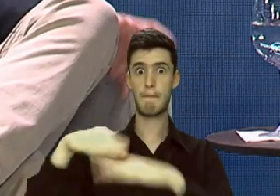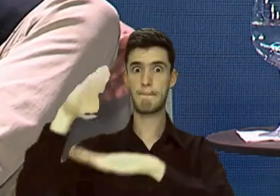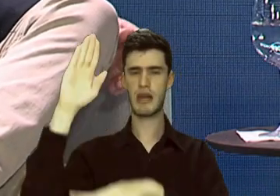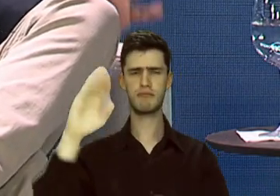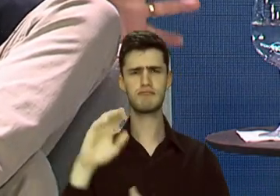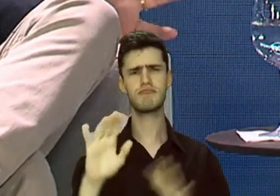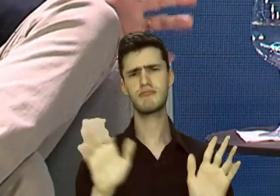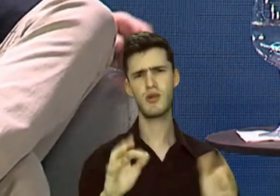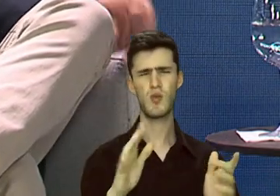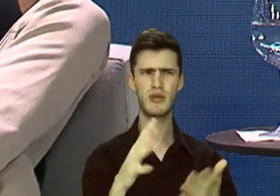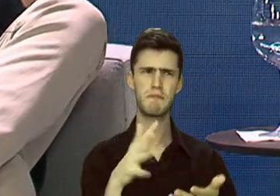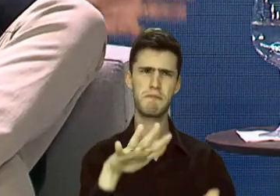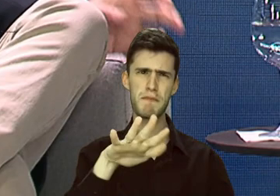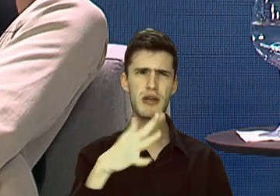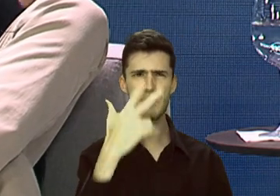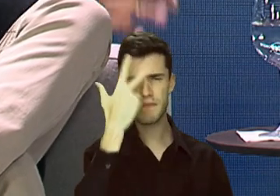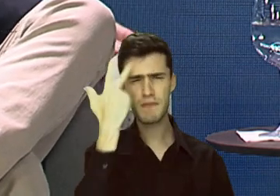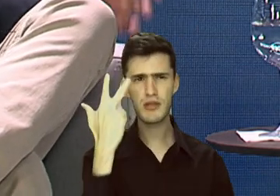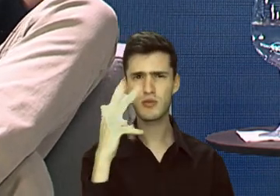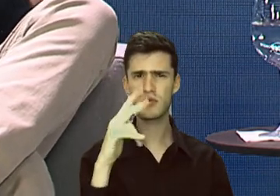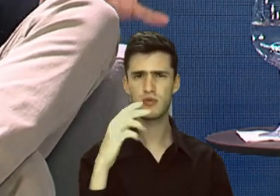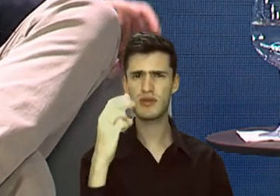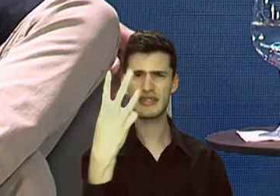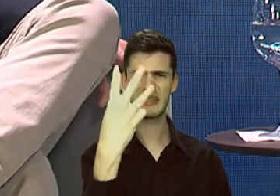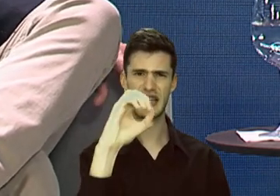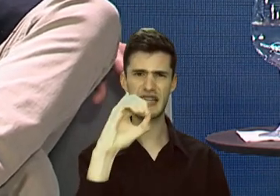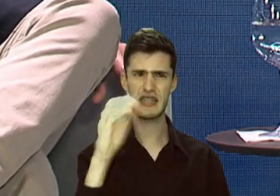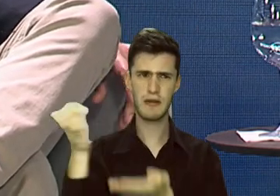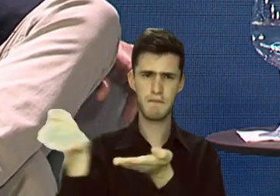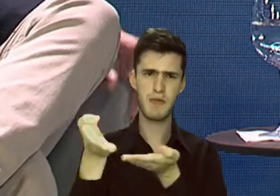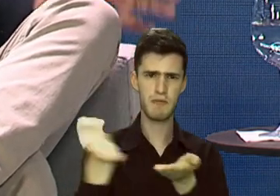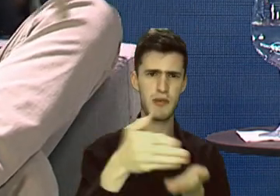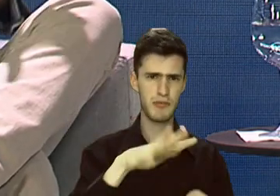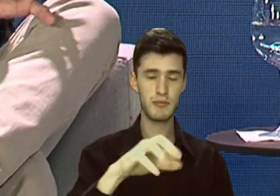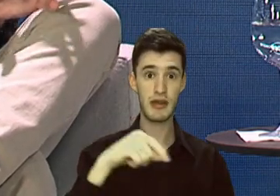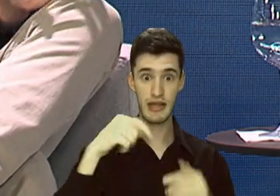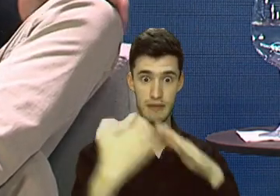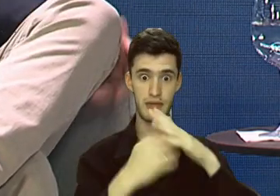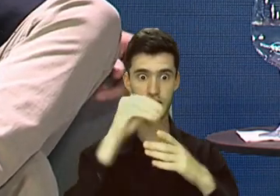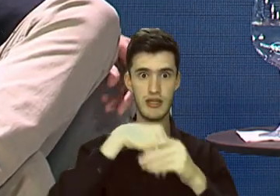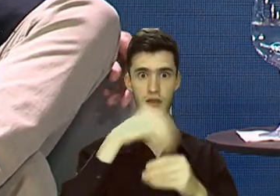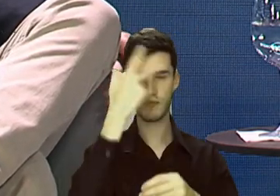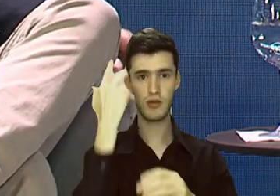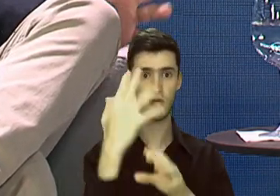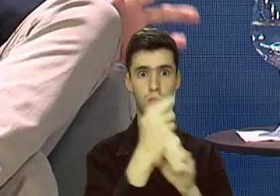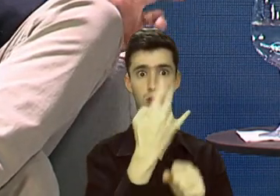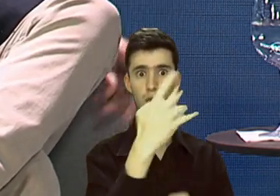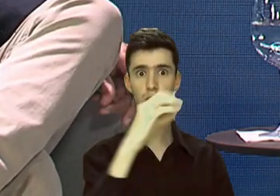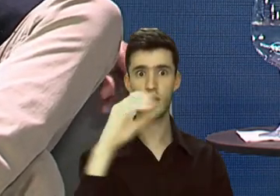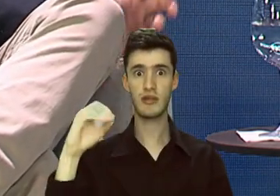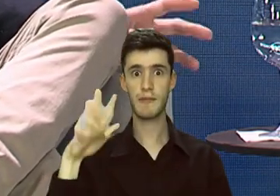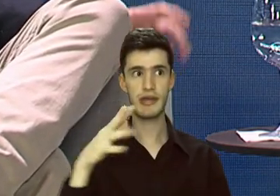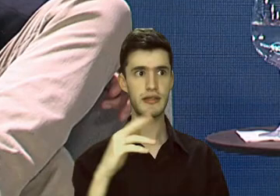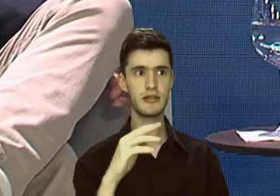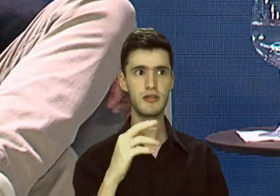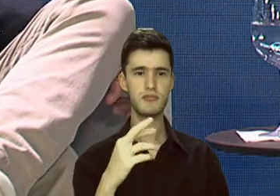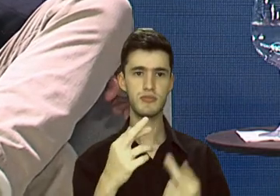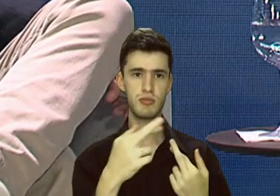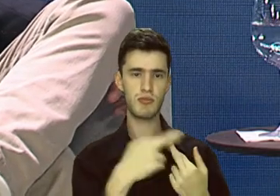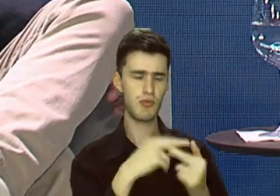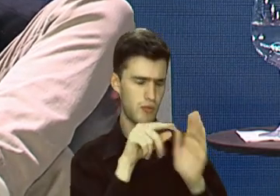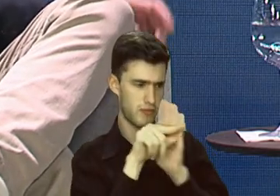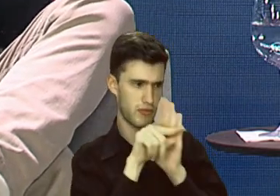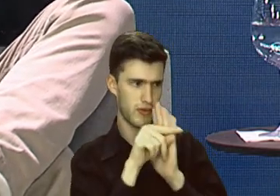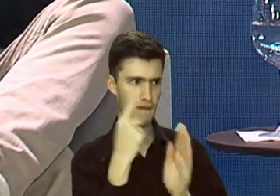quase 400 pessoas então Estamos crescendo ali mas sempre de forma responsável olhando o caixa mas conseguindo sim profissionais mais